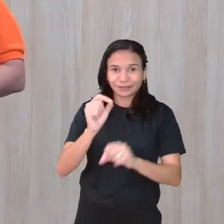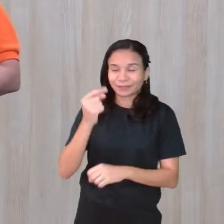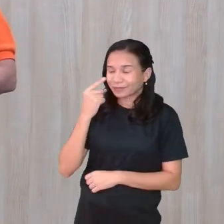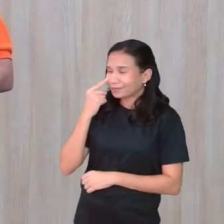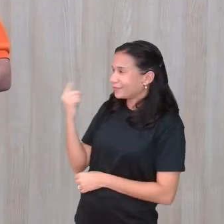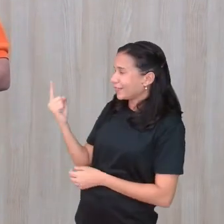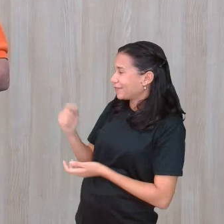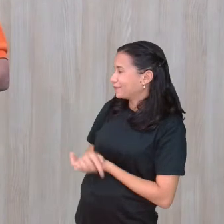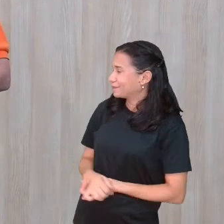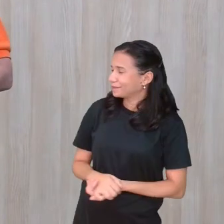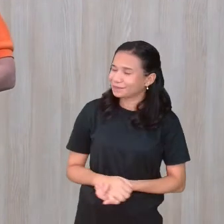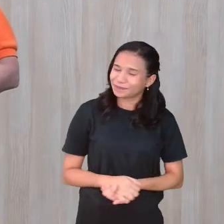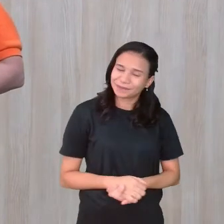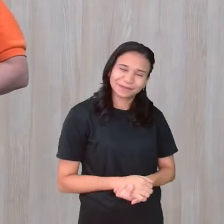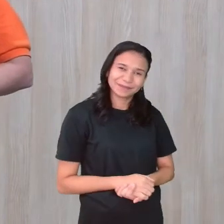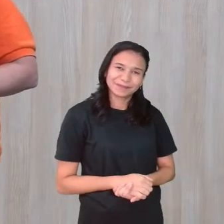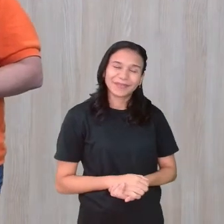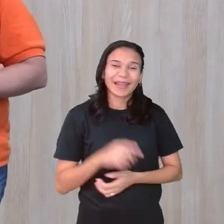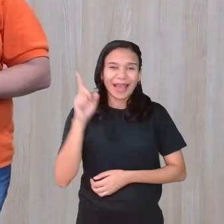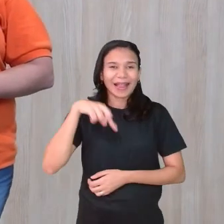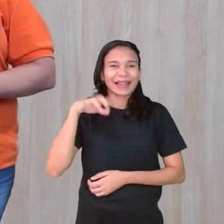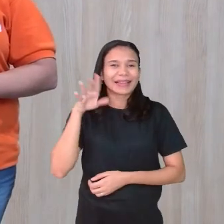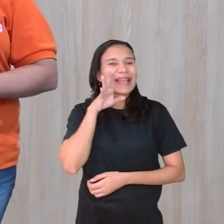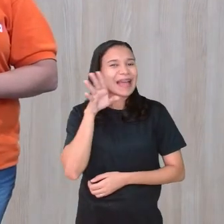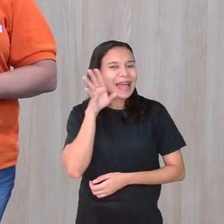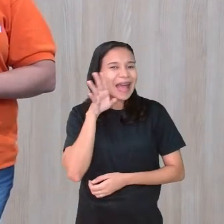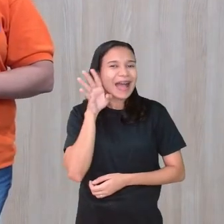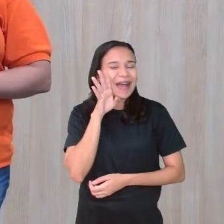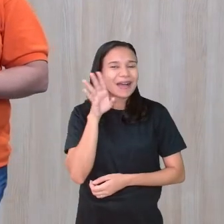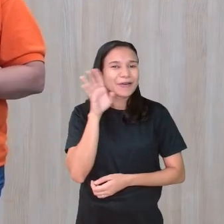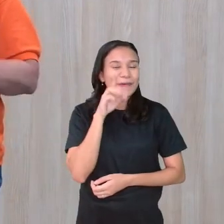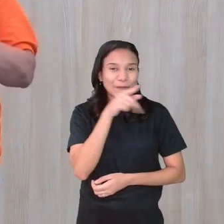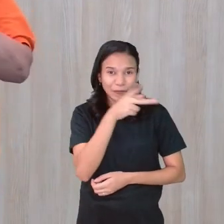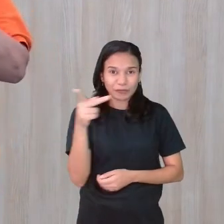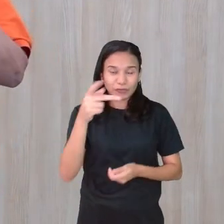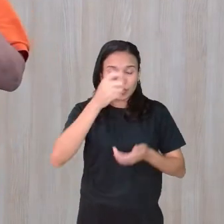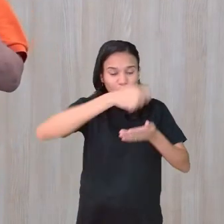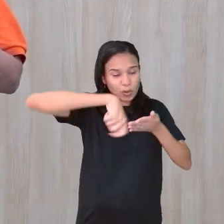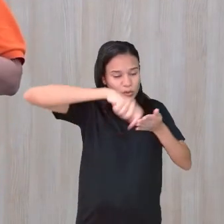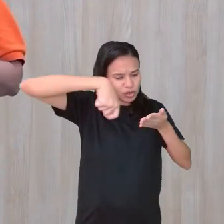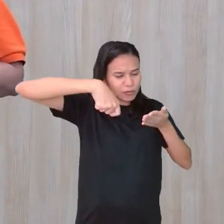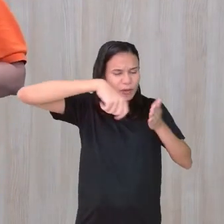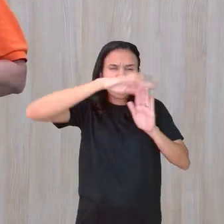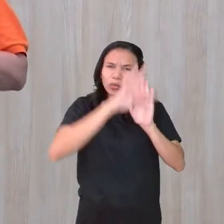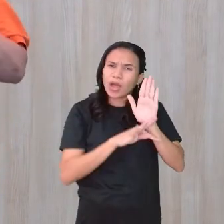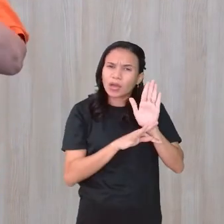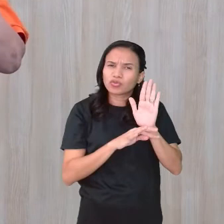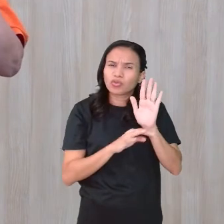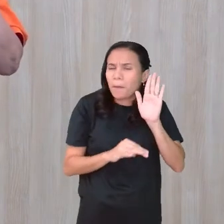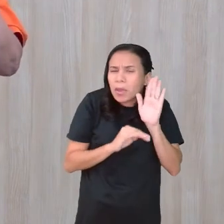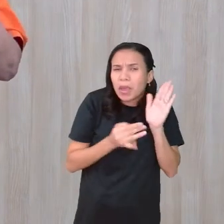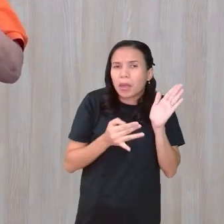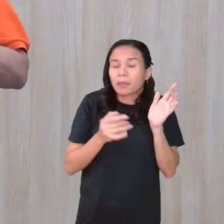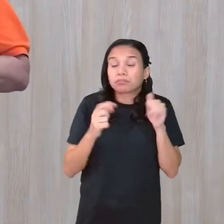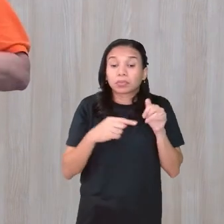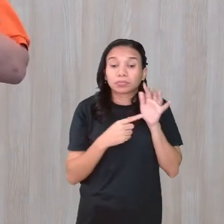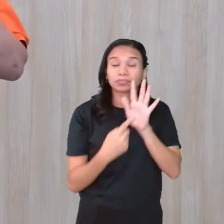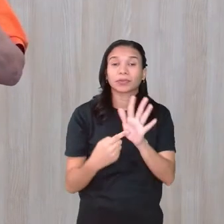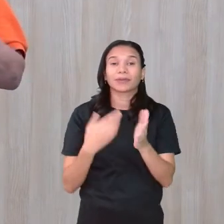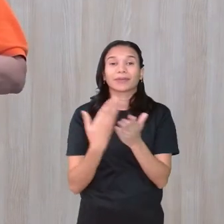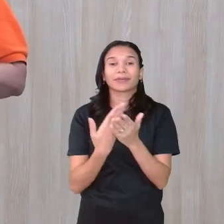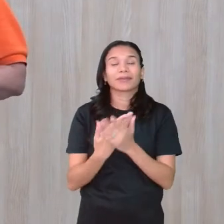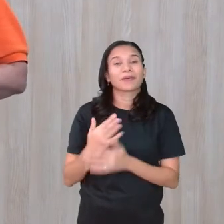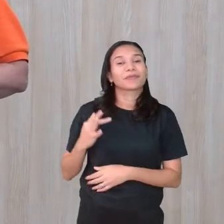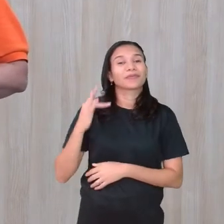uma atividade bem legal. Eu quero que vocês produzam um pequeno texto e traga assim, sabe, na